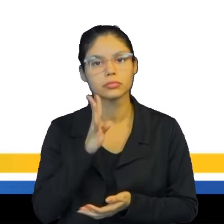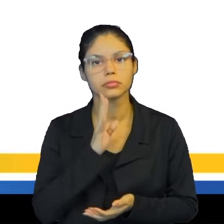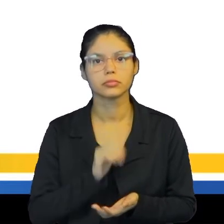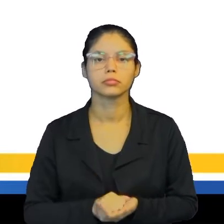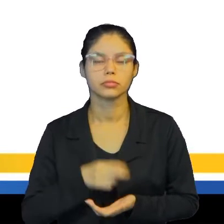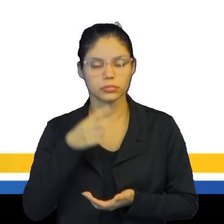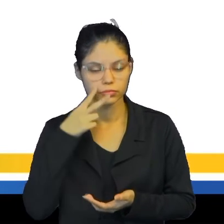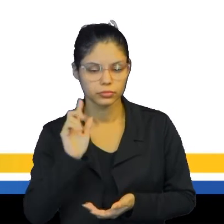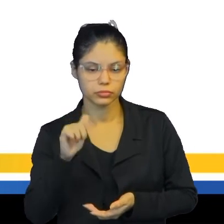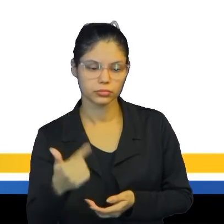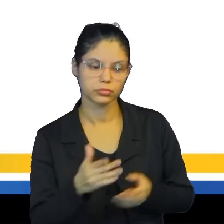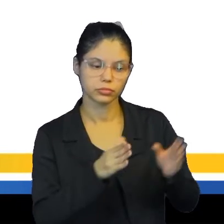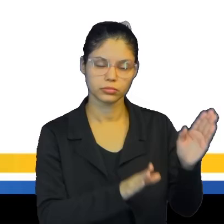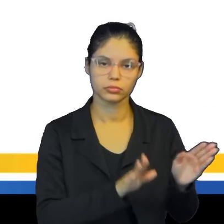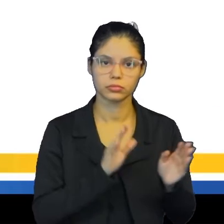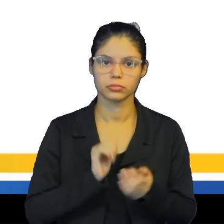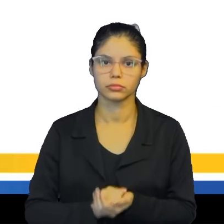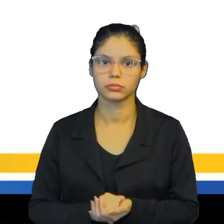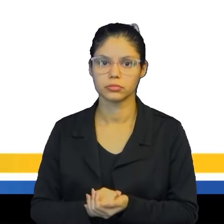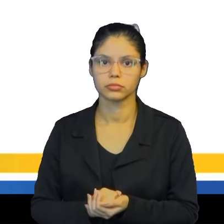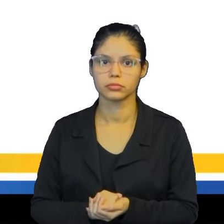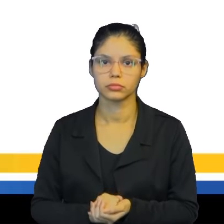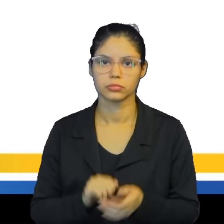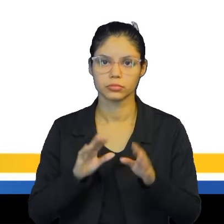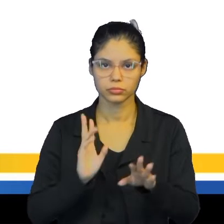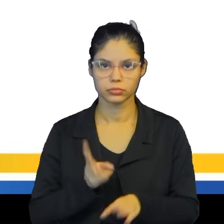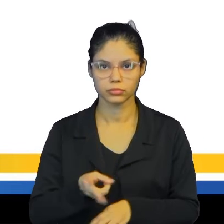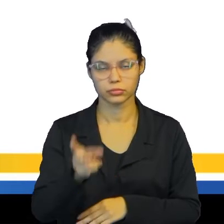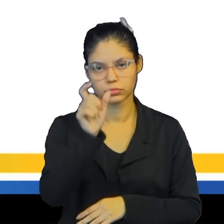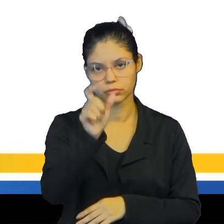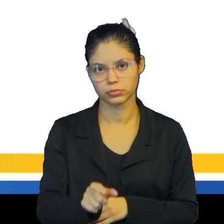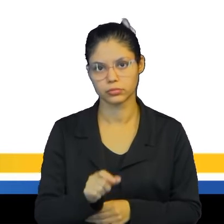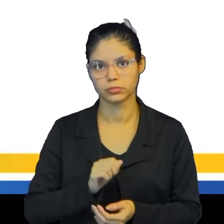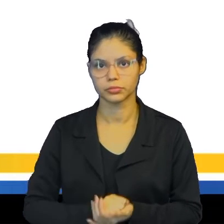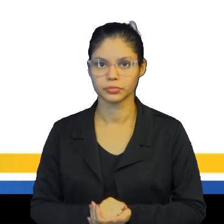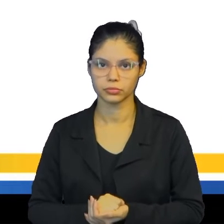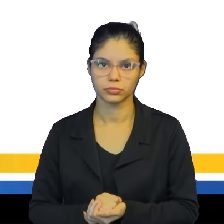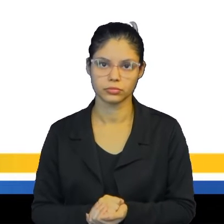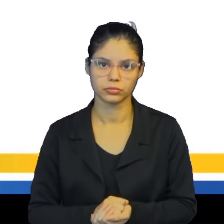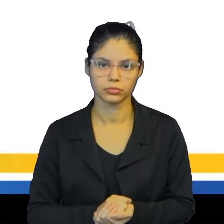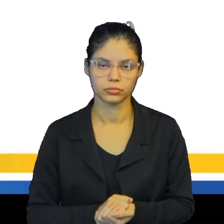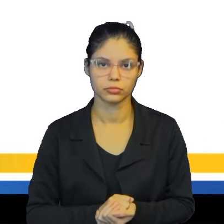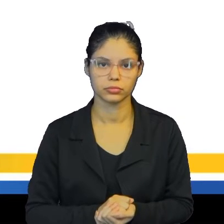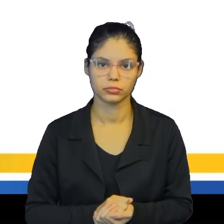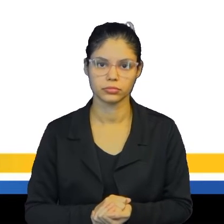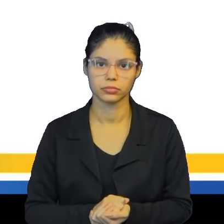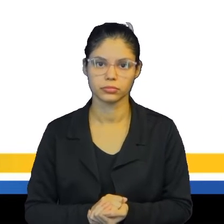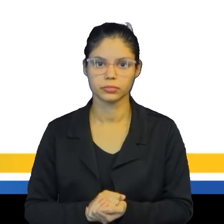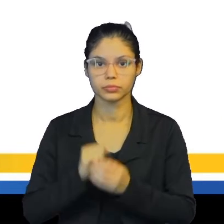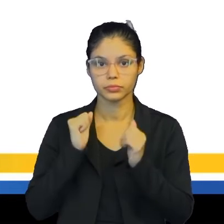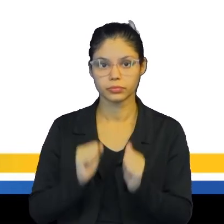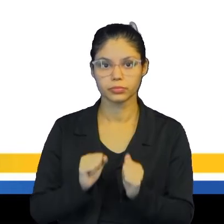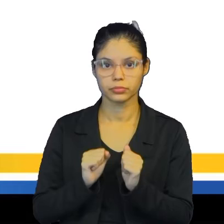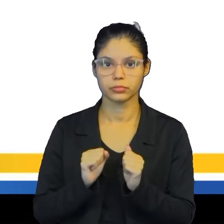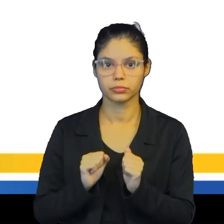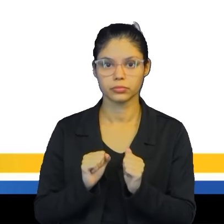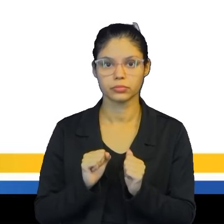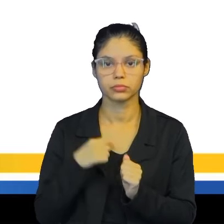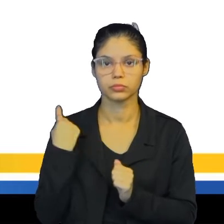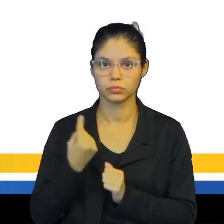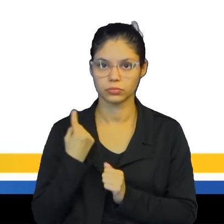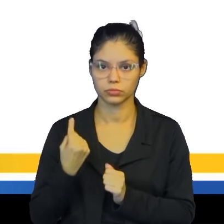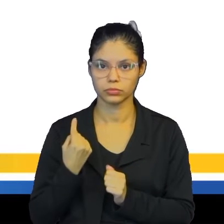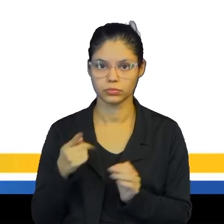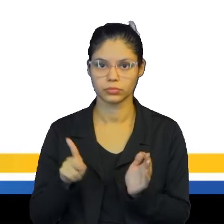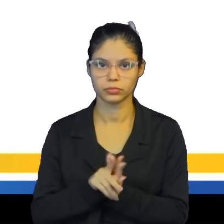aqui, vamos ver se essa outra peça fica legal e assim o artista vai criando, né? Permite a criação de modelos únicos